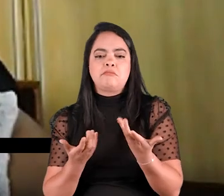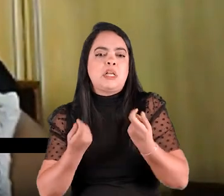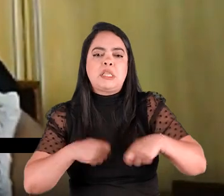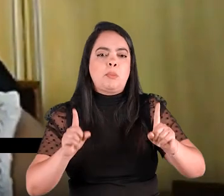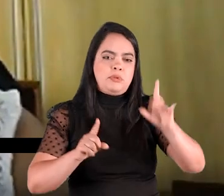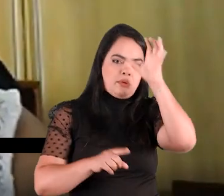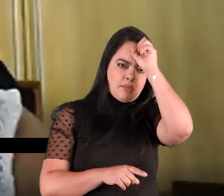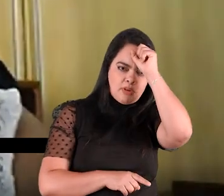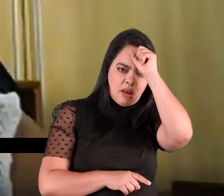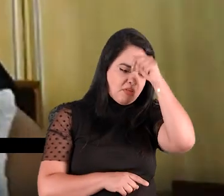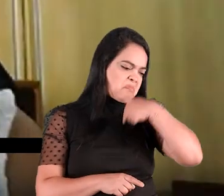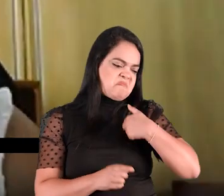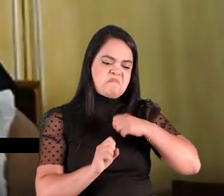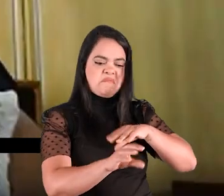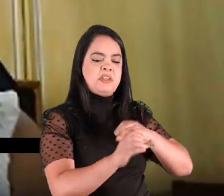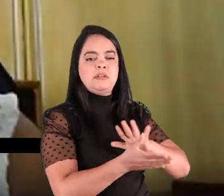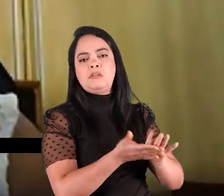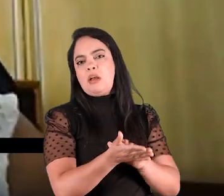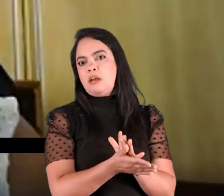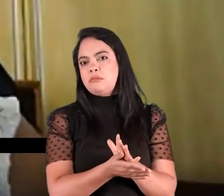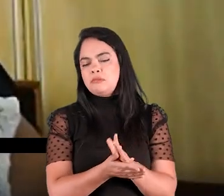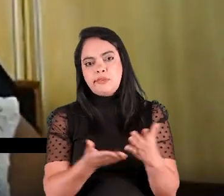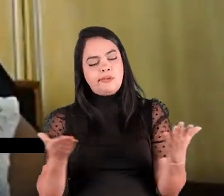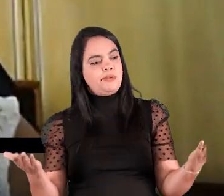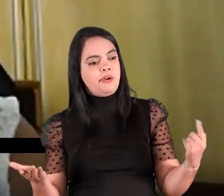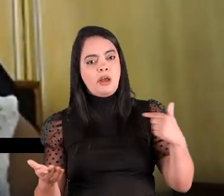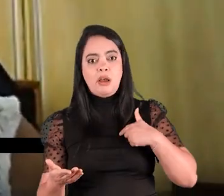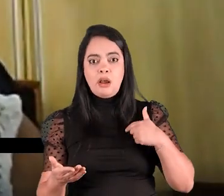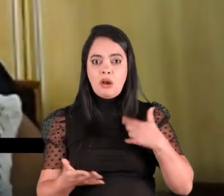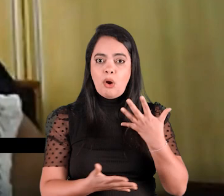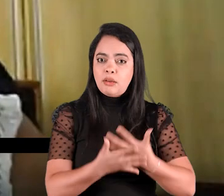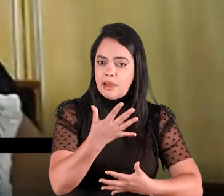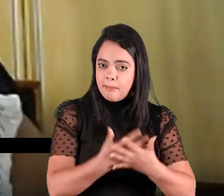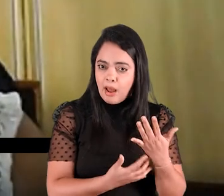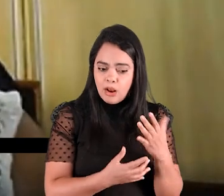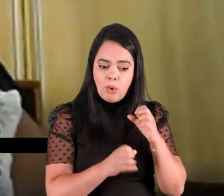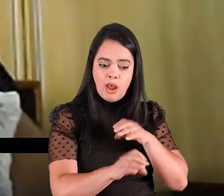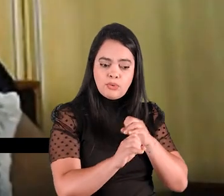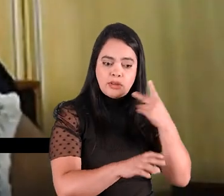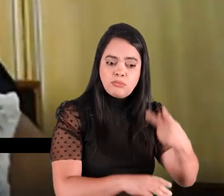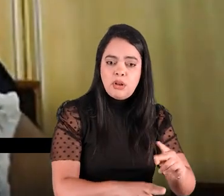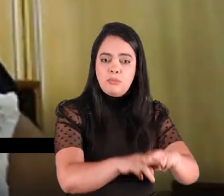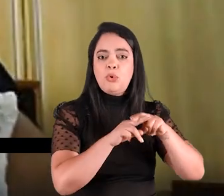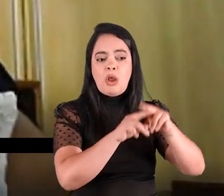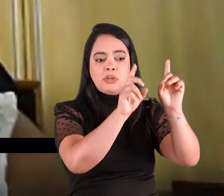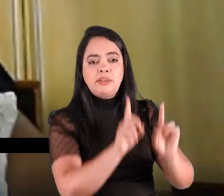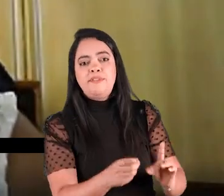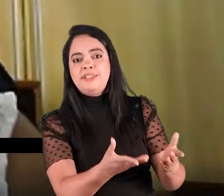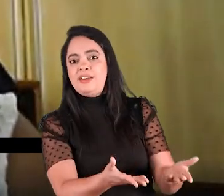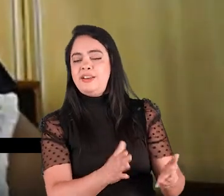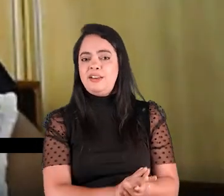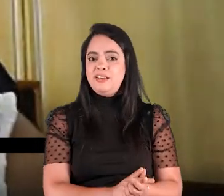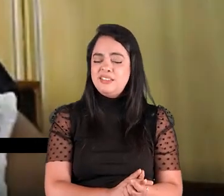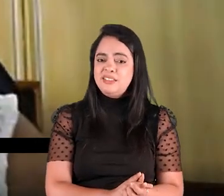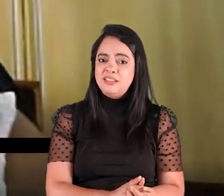ofereço. Então eu crio essa defasagem em nome da deficiência, né? E muitas vezes são pessoas